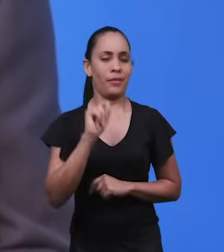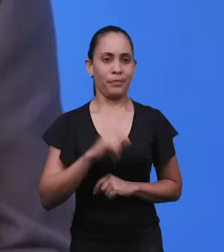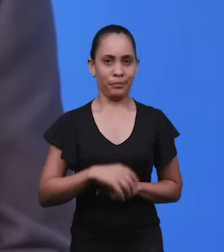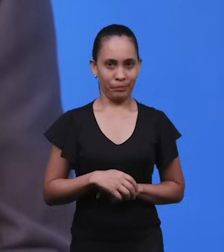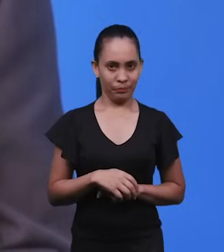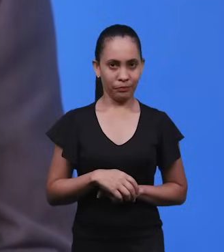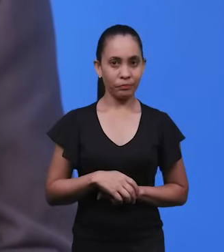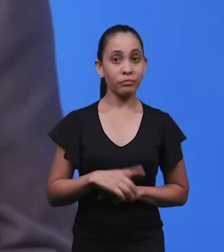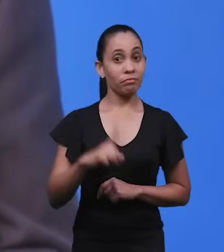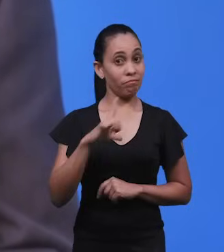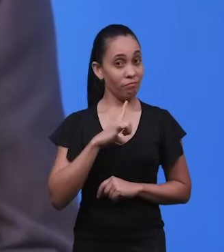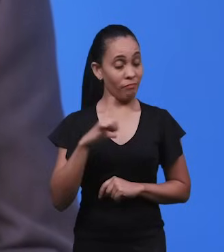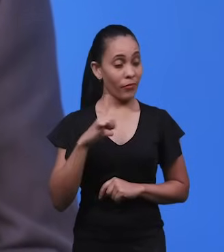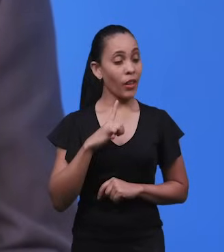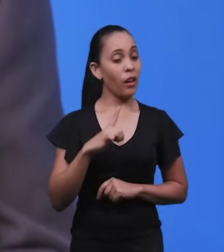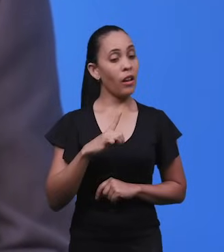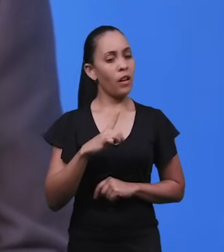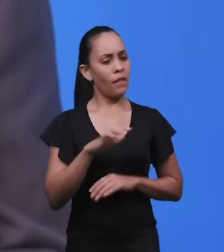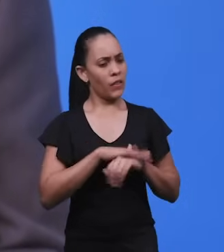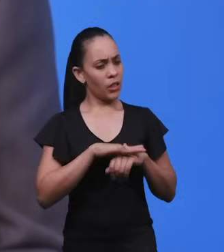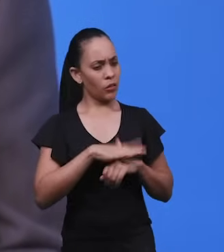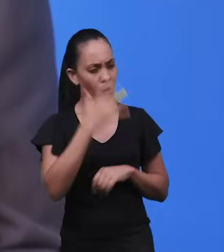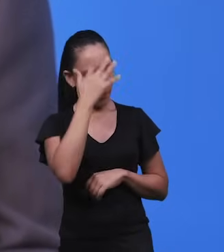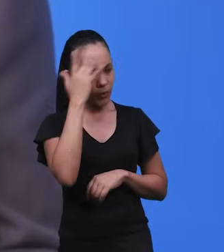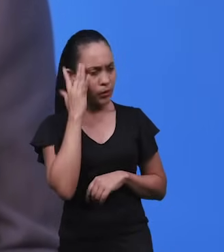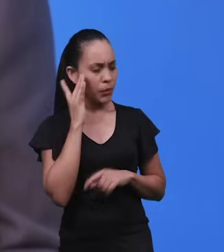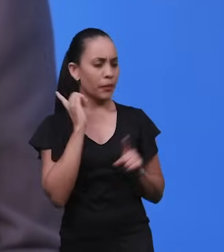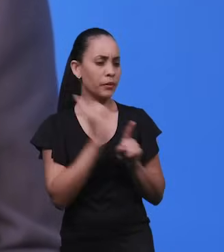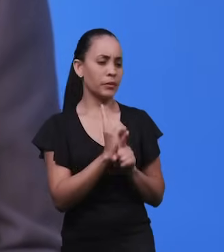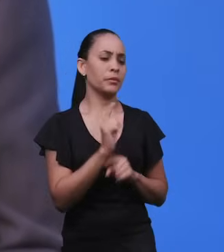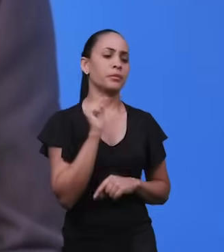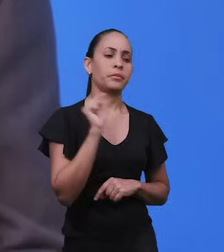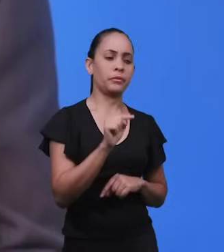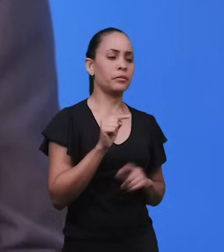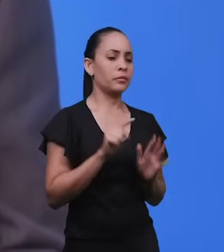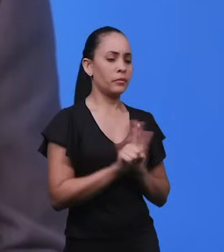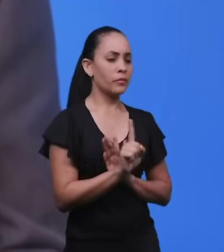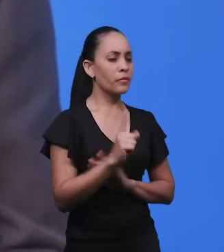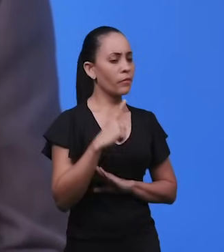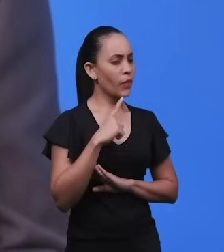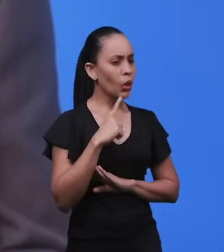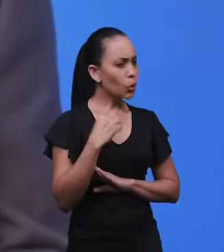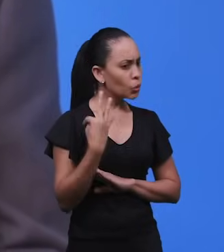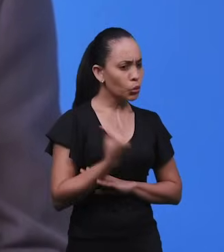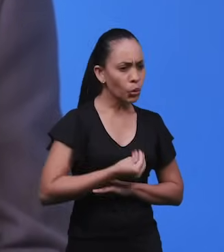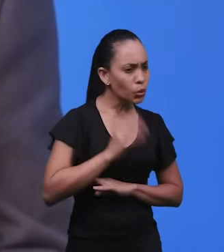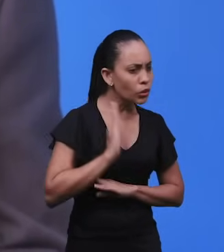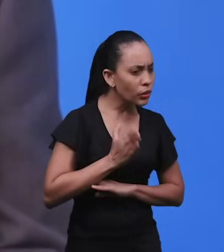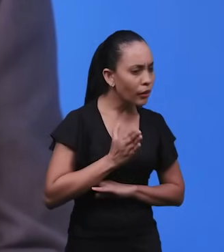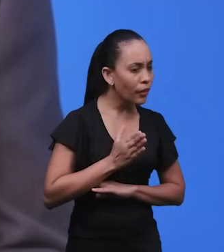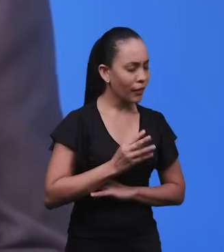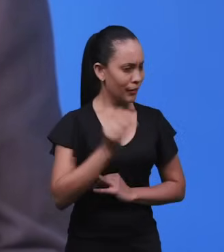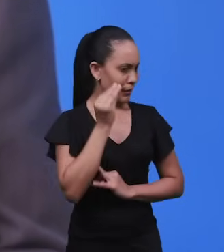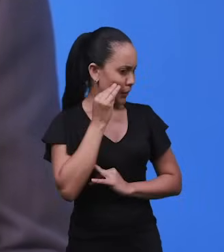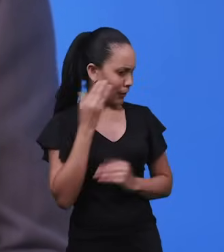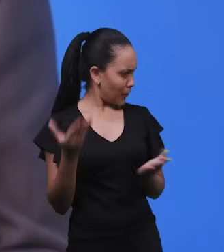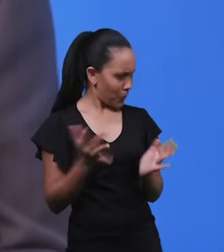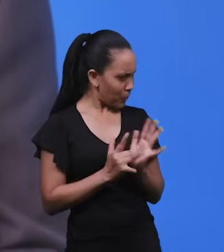que ele tinha abordado uma pessoa e ele disse assim: você já tentou de tudo e não tem jeito, tenta